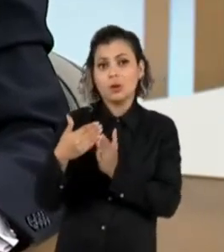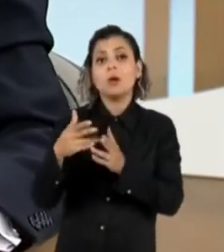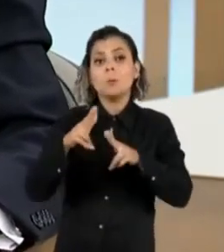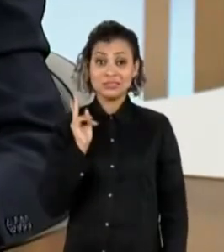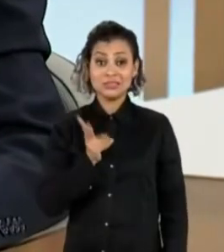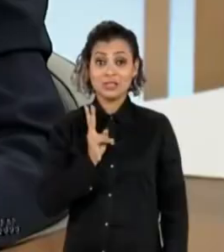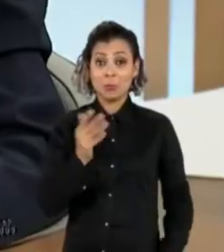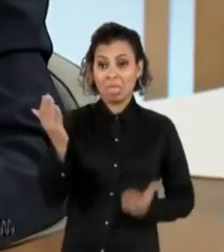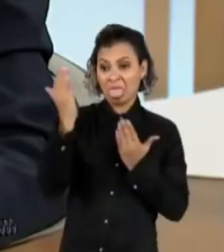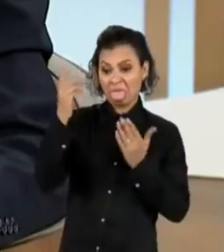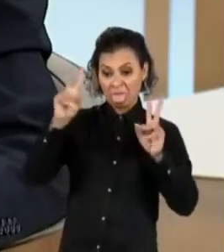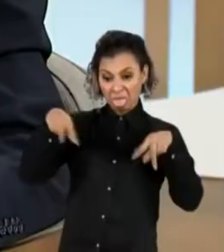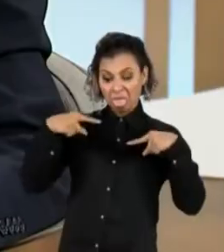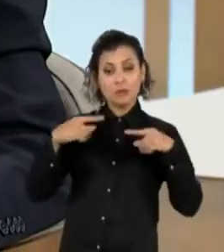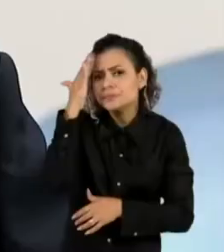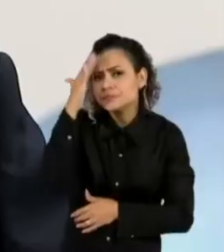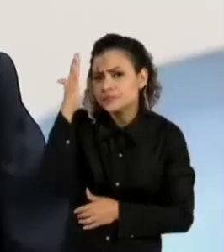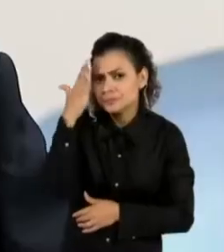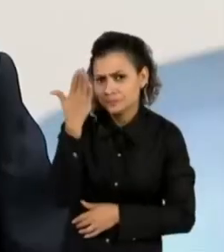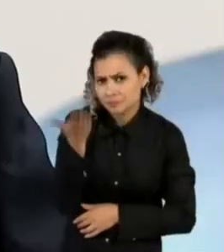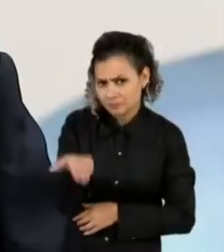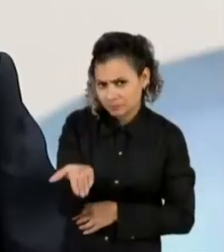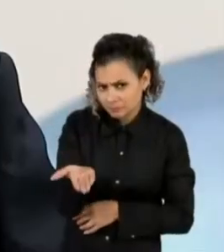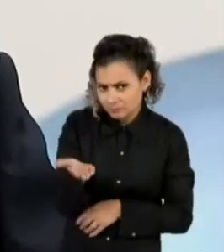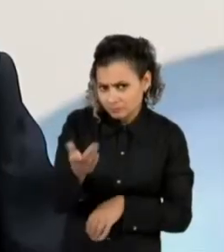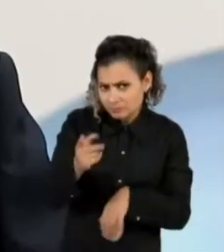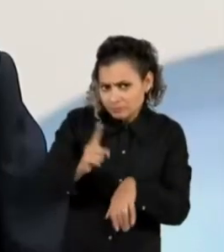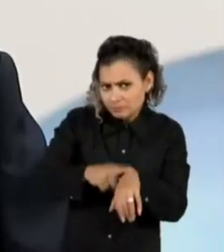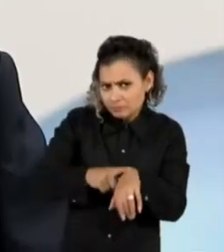próximos morressem.